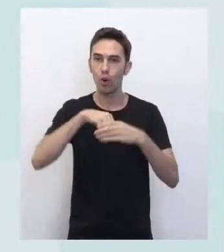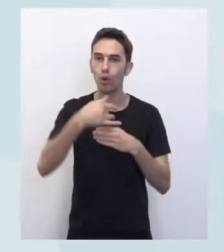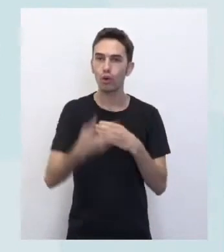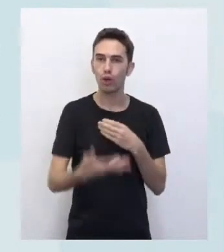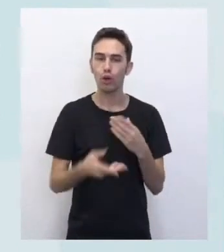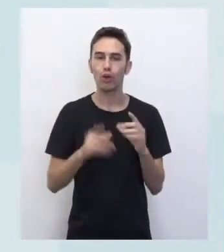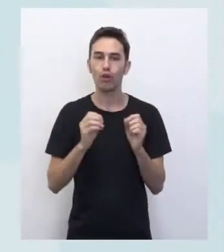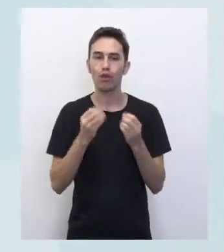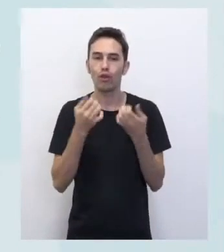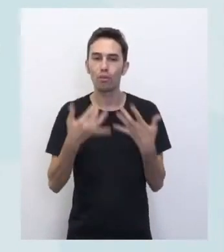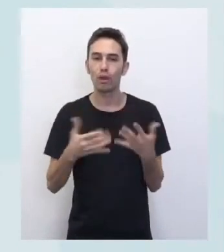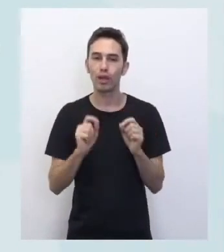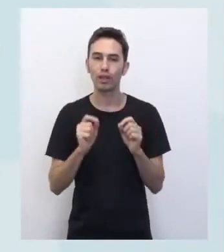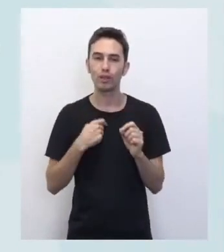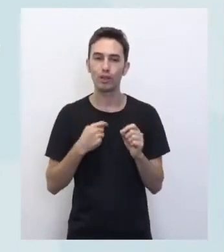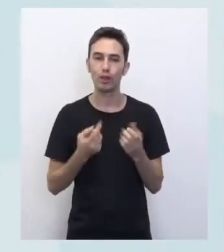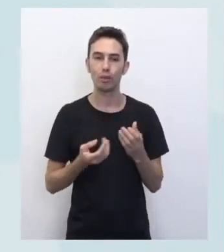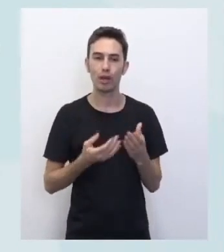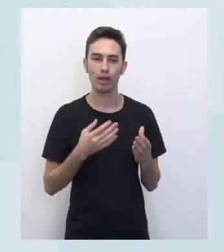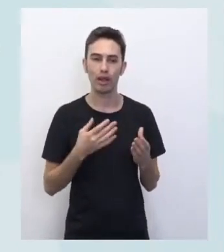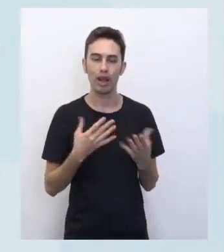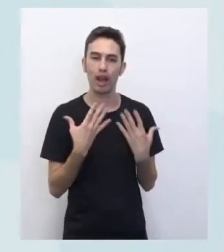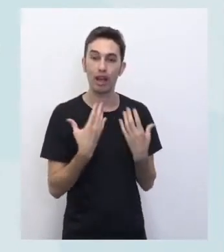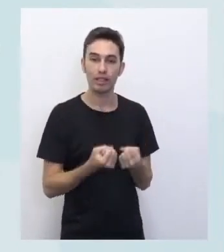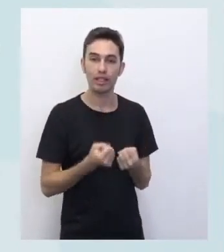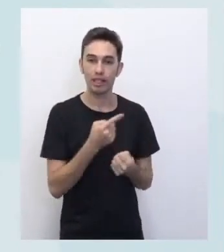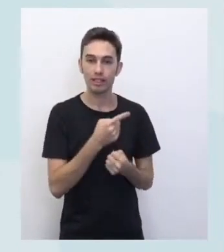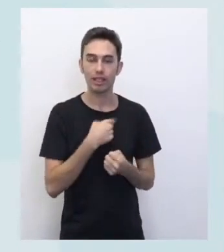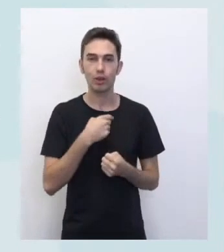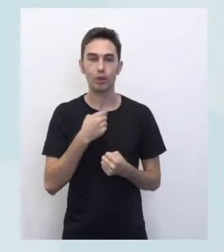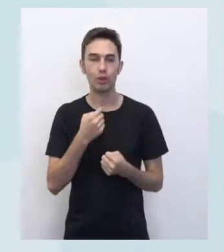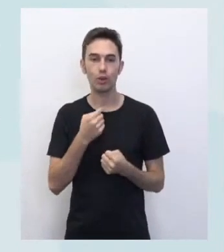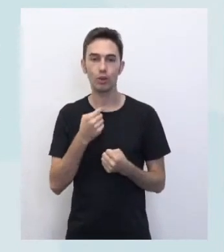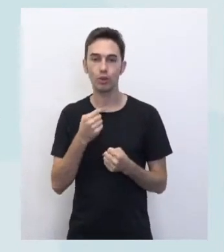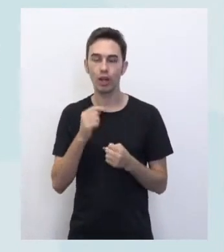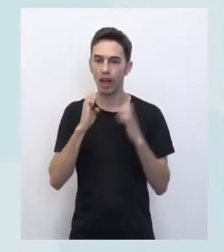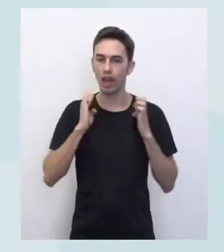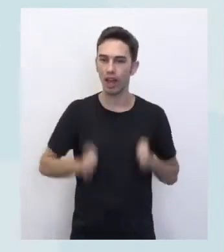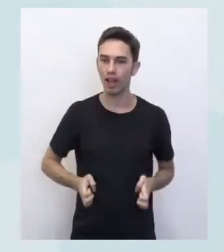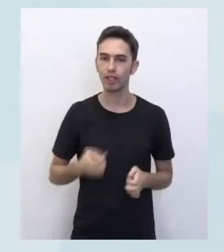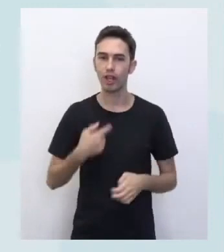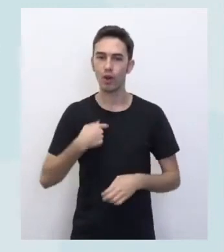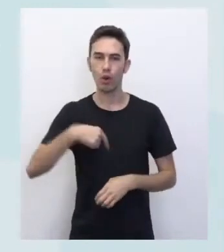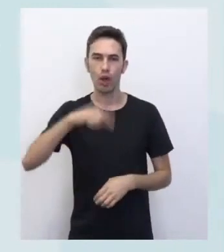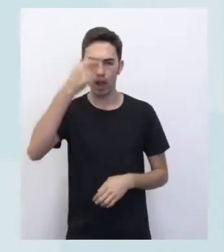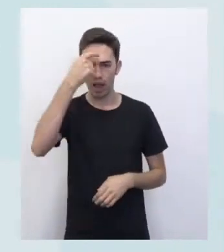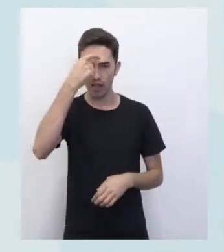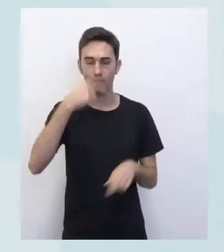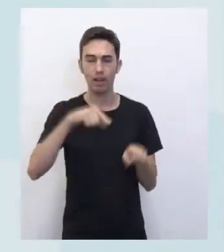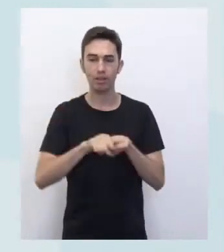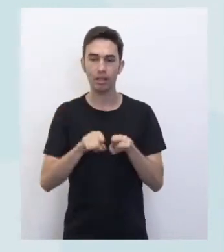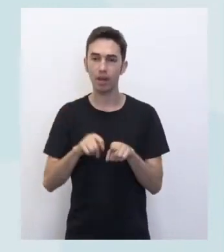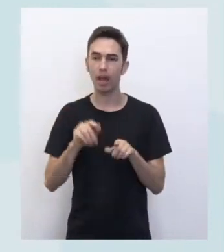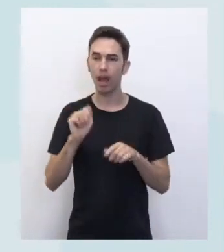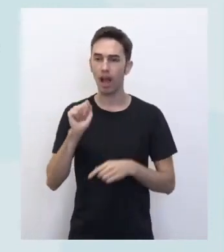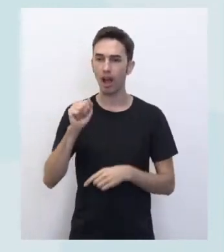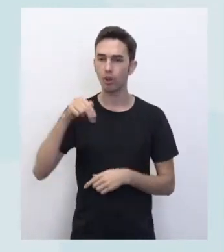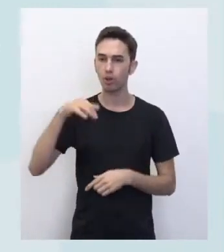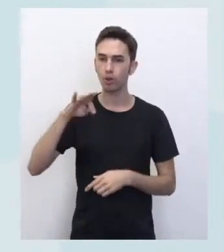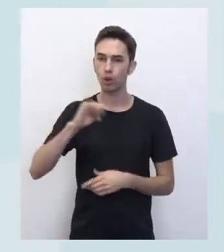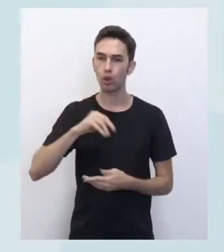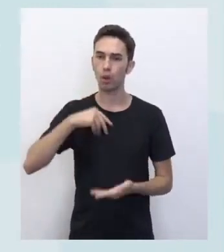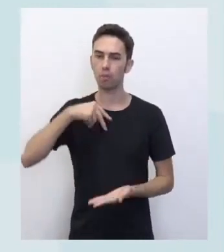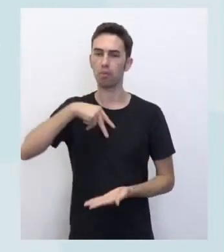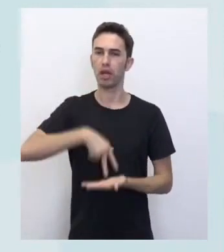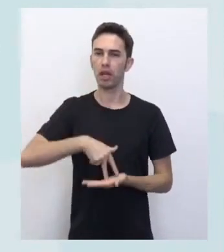aula fala sobre a introdução à ética e o eu racional, autonomia e liberdade. E a habilidade é